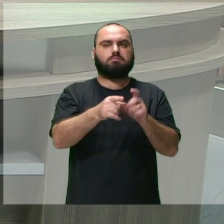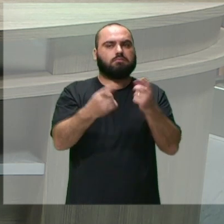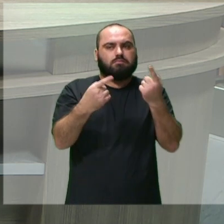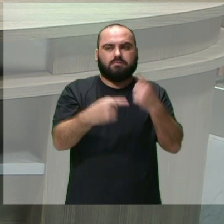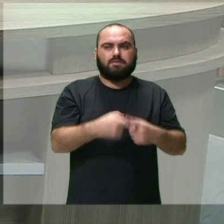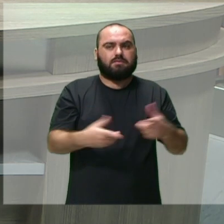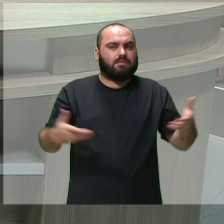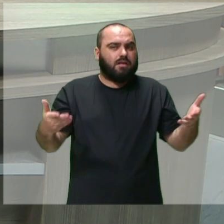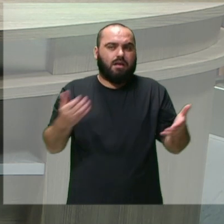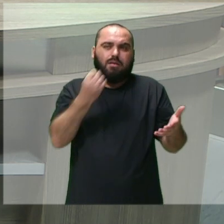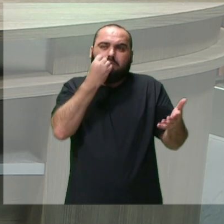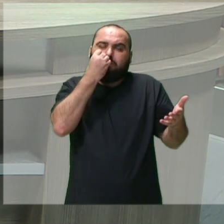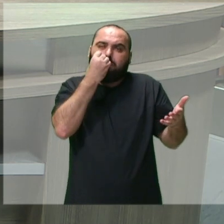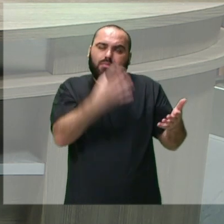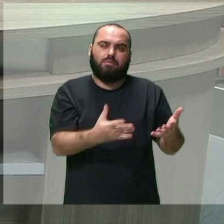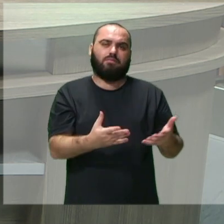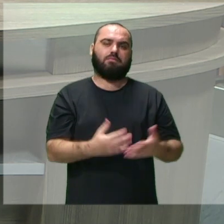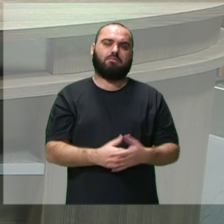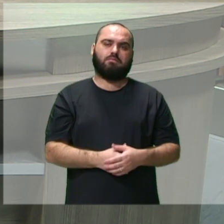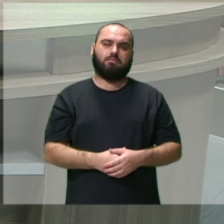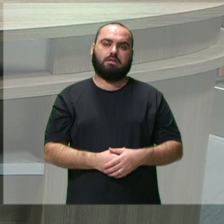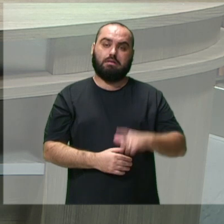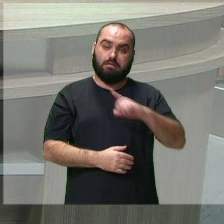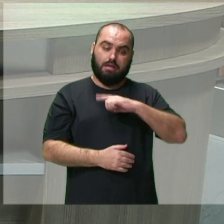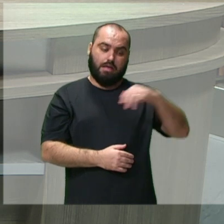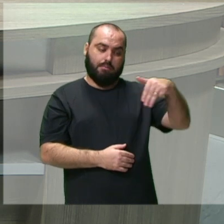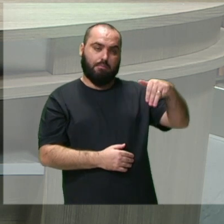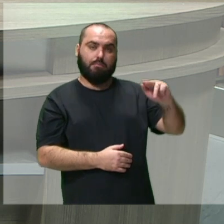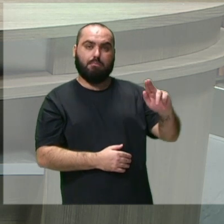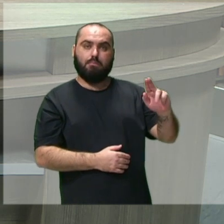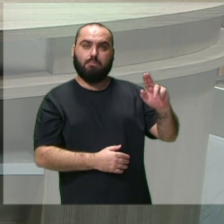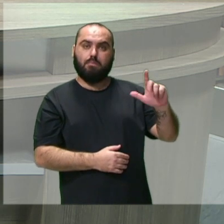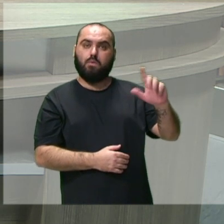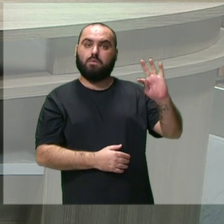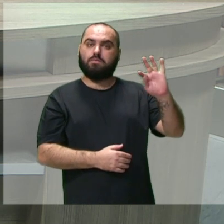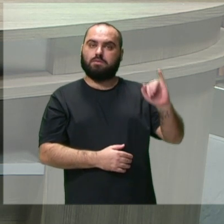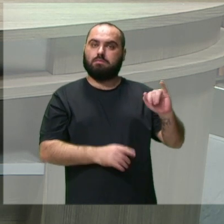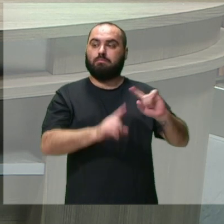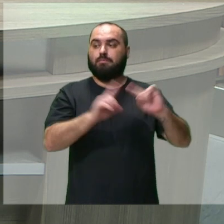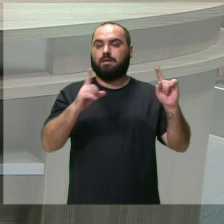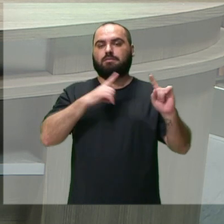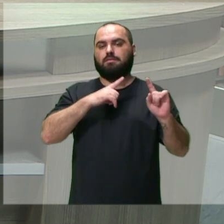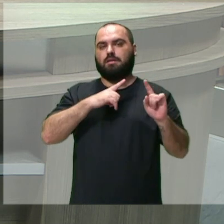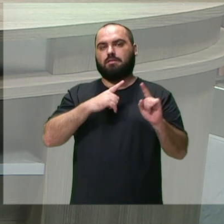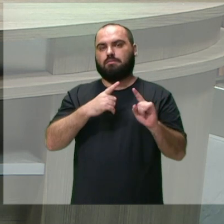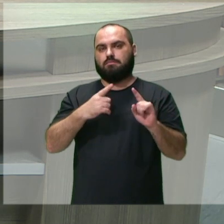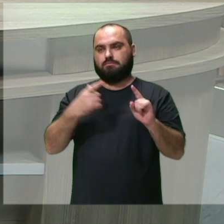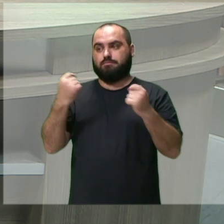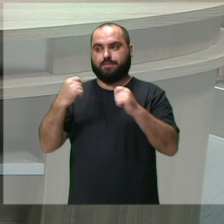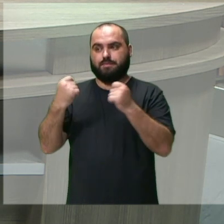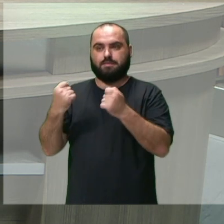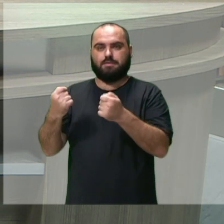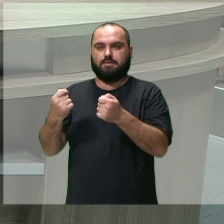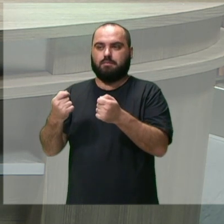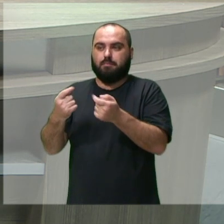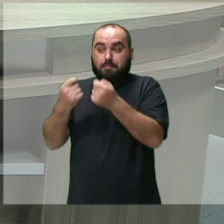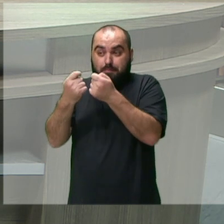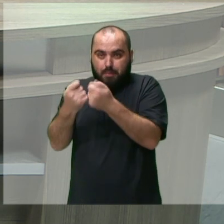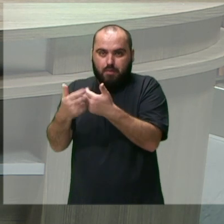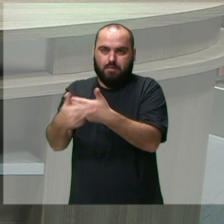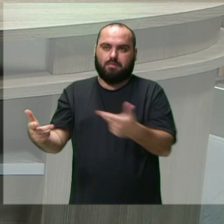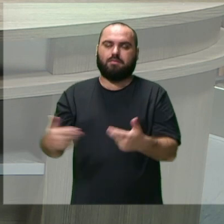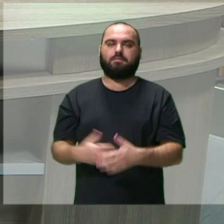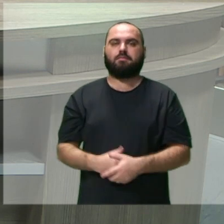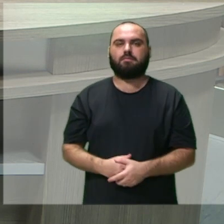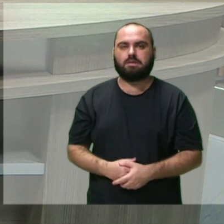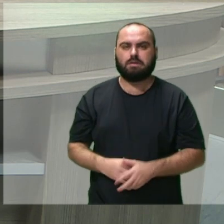em dia a gente está nessa também, apesar do multi, mas também temos esse contraponto, né? Que menos é mais. Porque a gente tem uma poluição